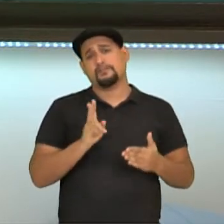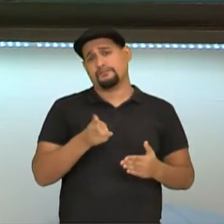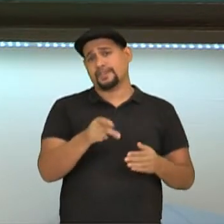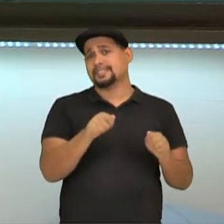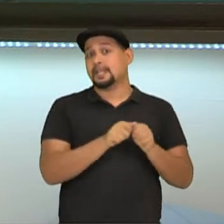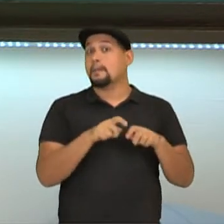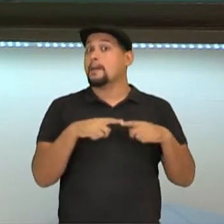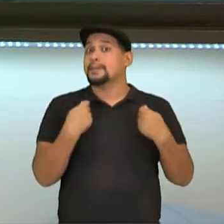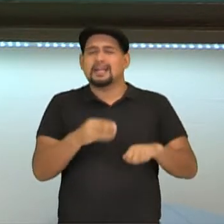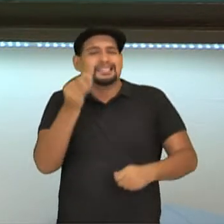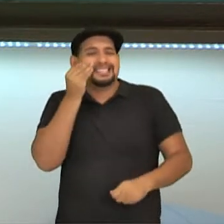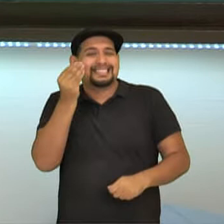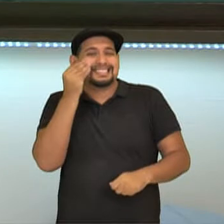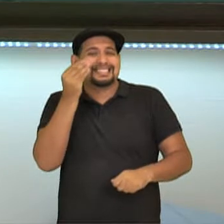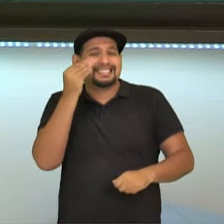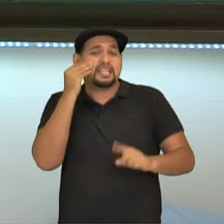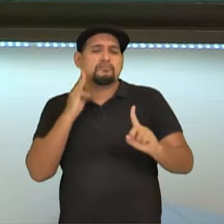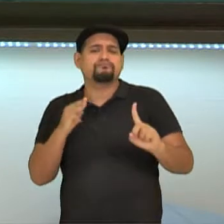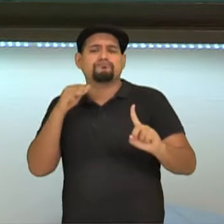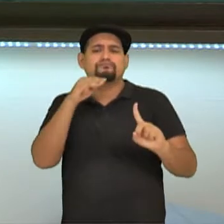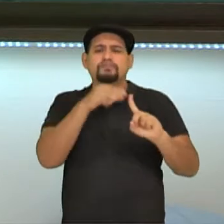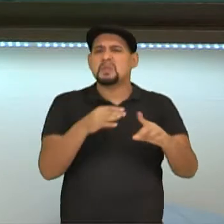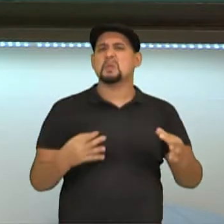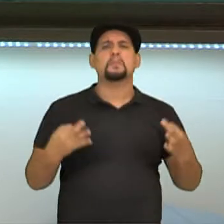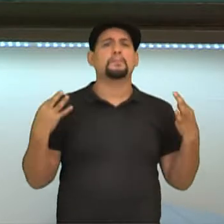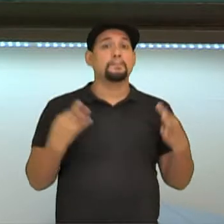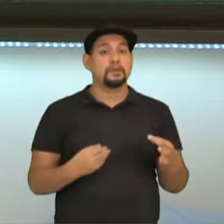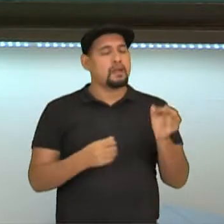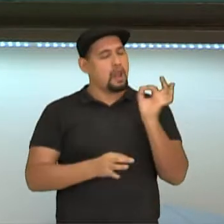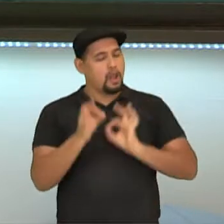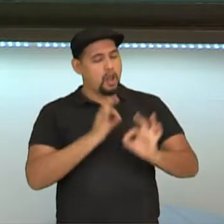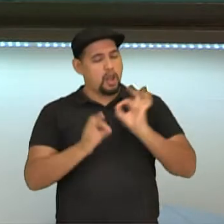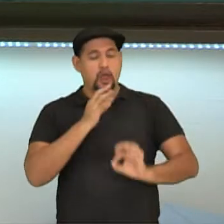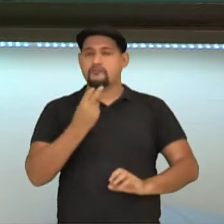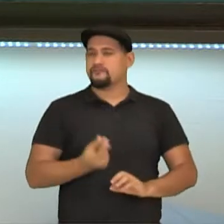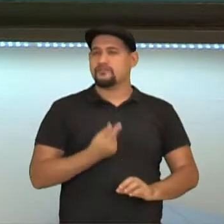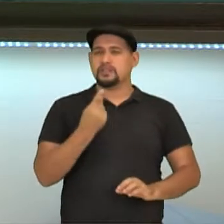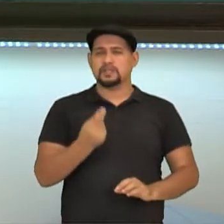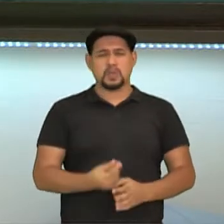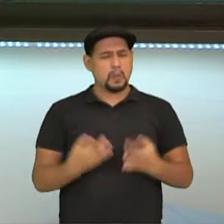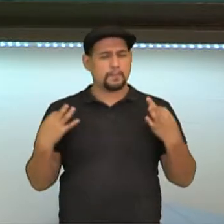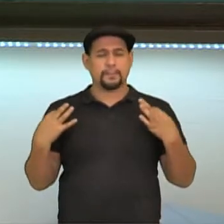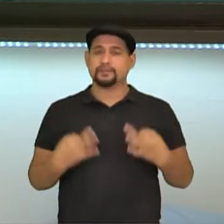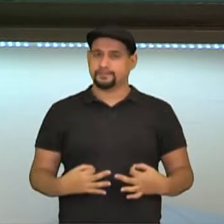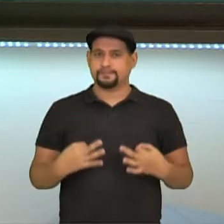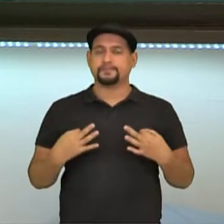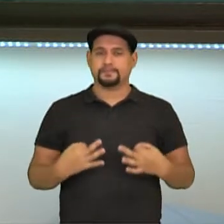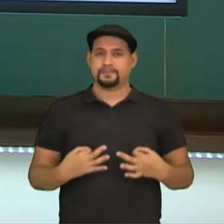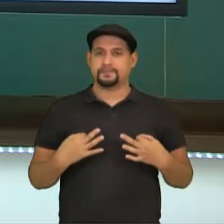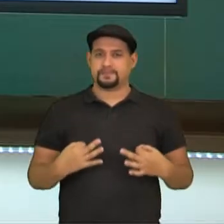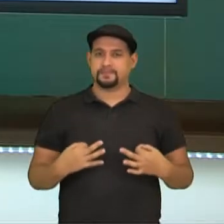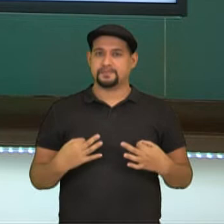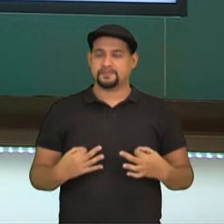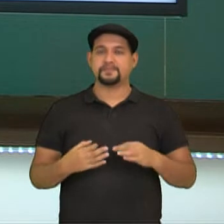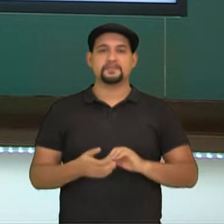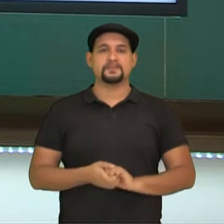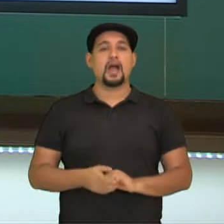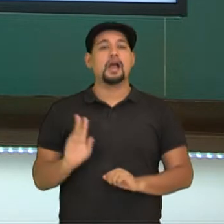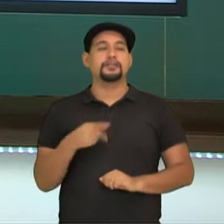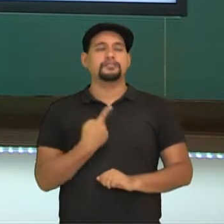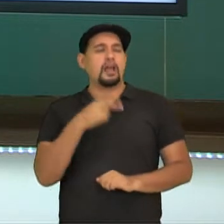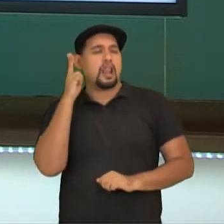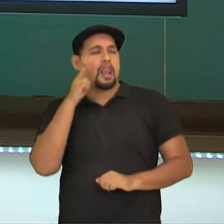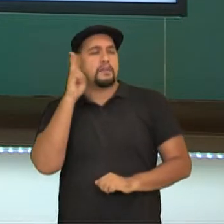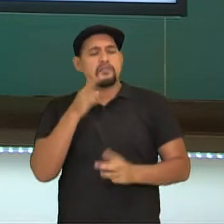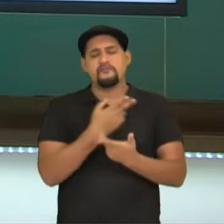sempre, mas para a gente conseguir alcançar, a gente tem que fazer um planejamento financeiro muito apurado. Então vamos lá, a gente relembrou